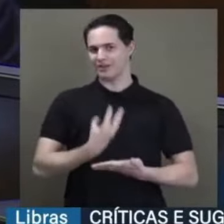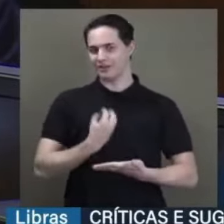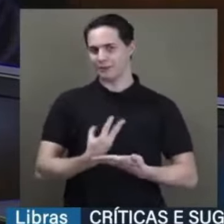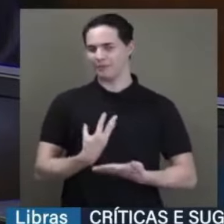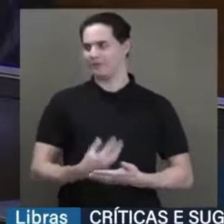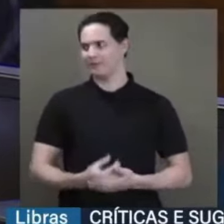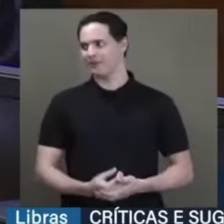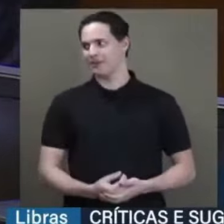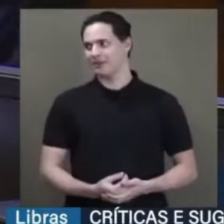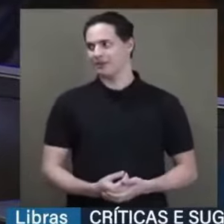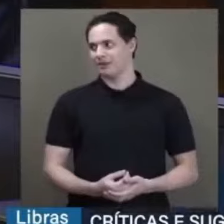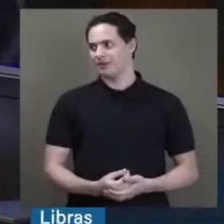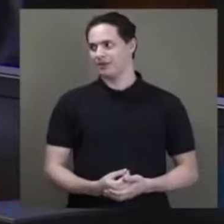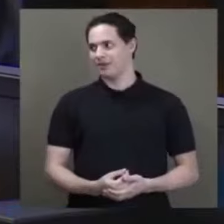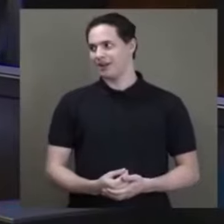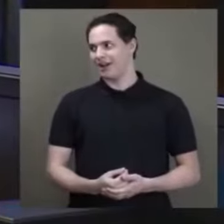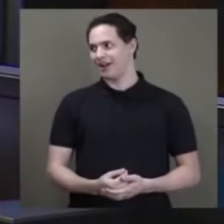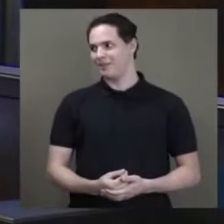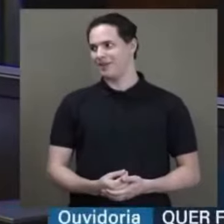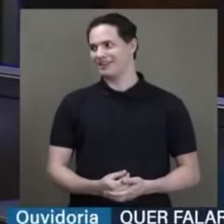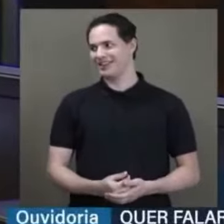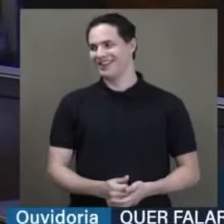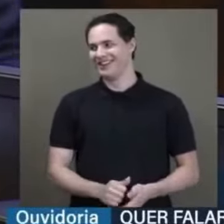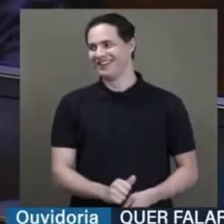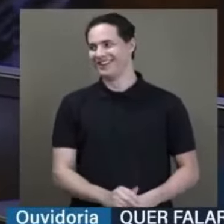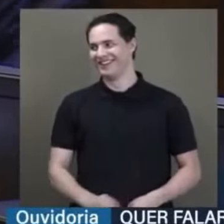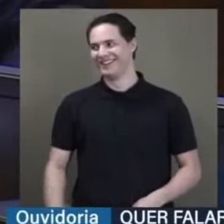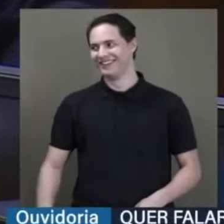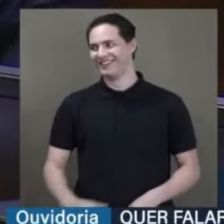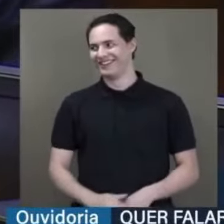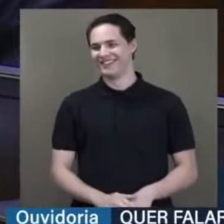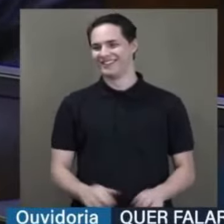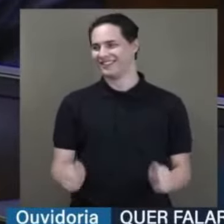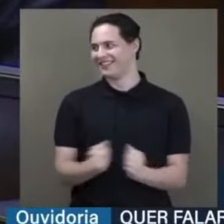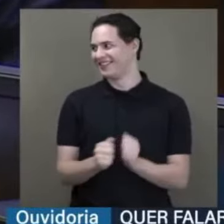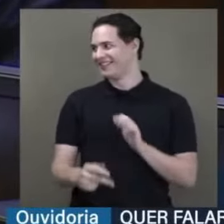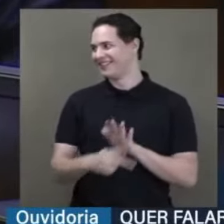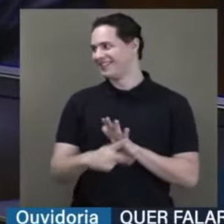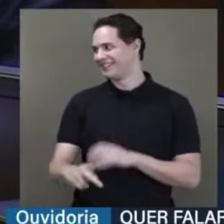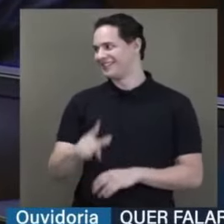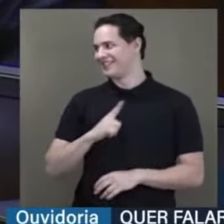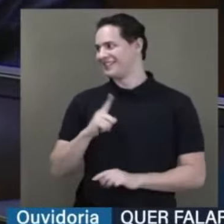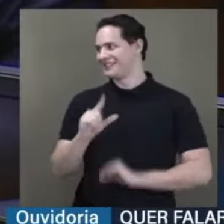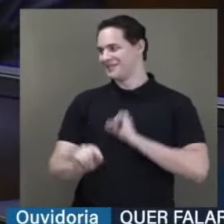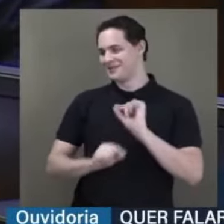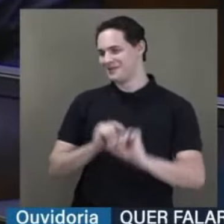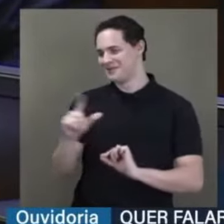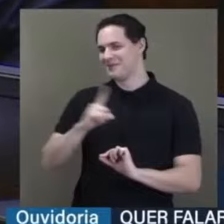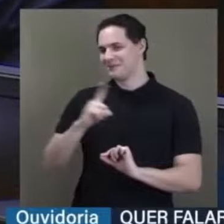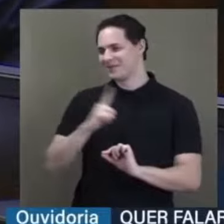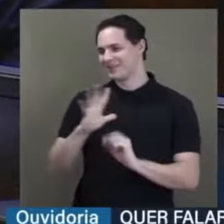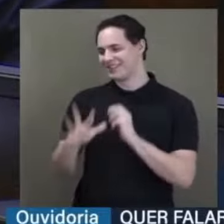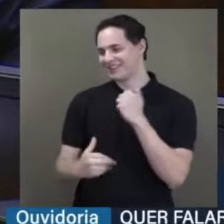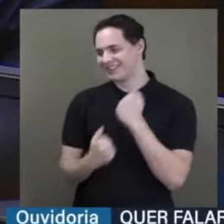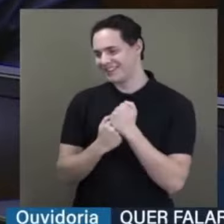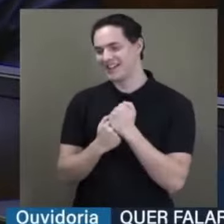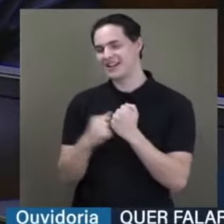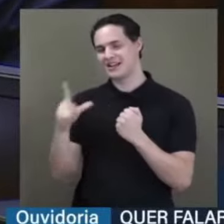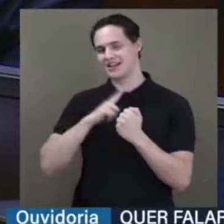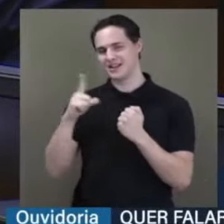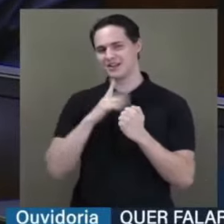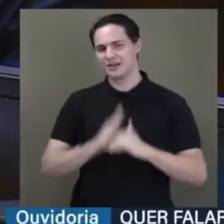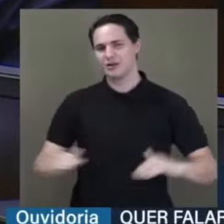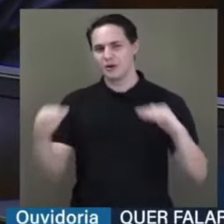meta não só deste Congresso Nacional mas meta da Nação pretendemos garantir igualdade de